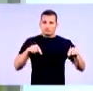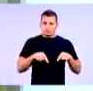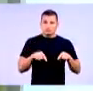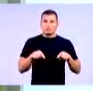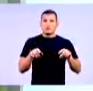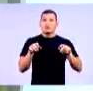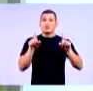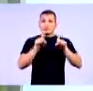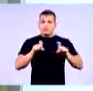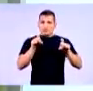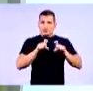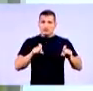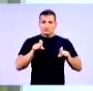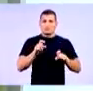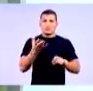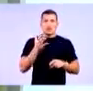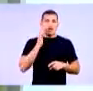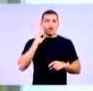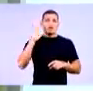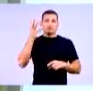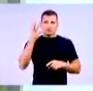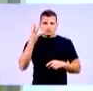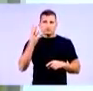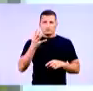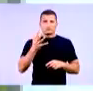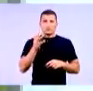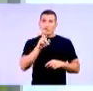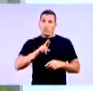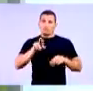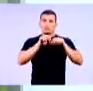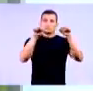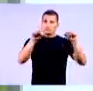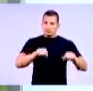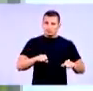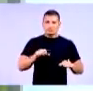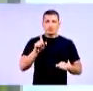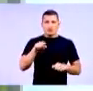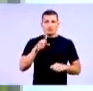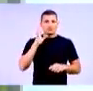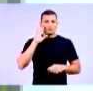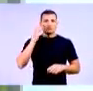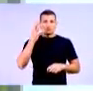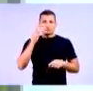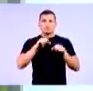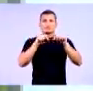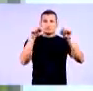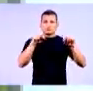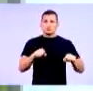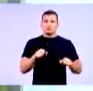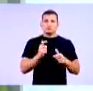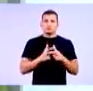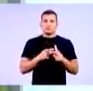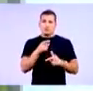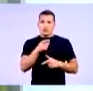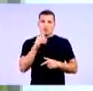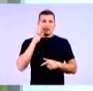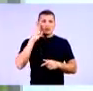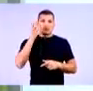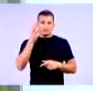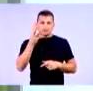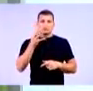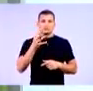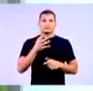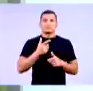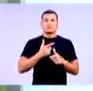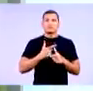resolver através de uma solução sistêmica. É por isso que então chama-se de solução sistêmica, porque aquela solução vai procurar resolver,